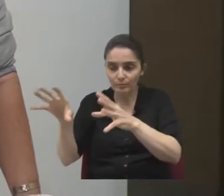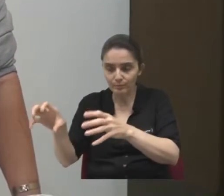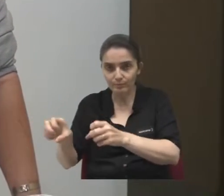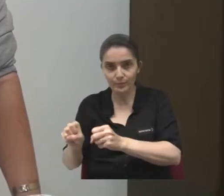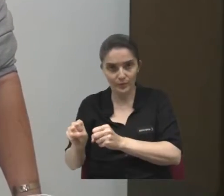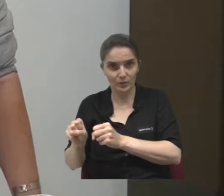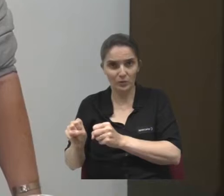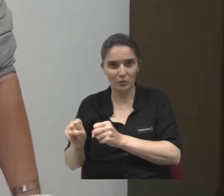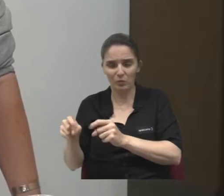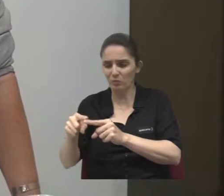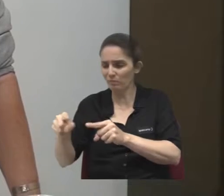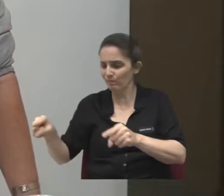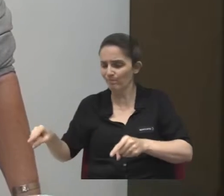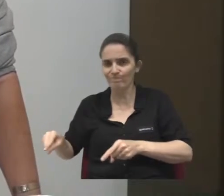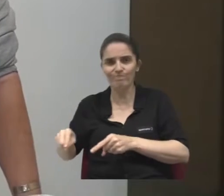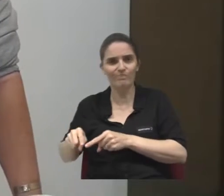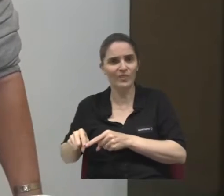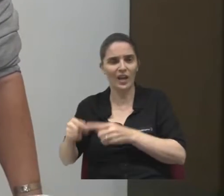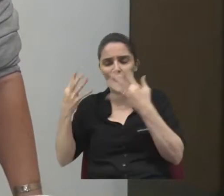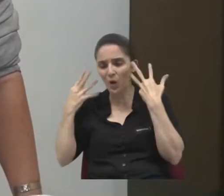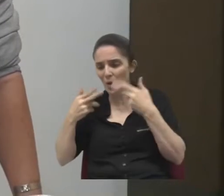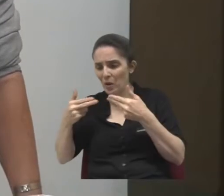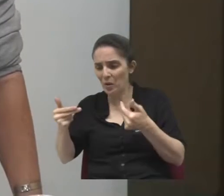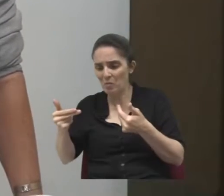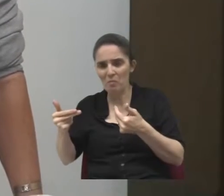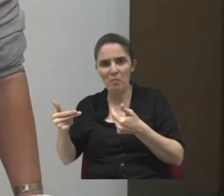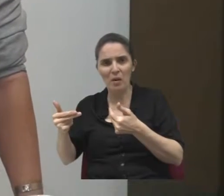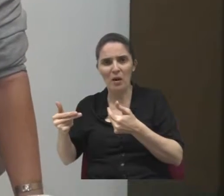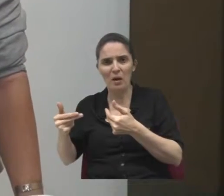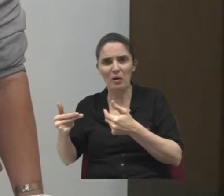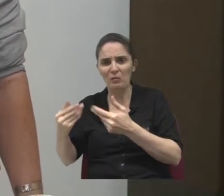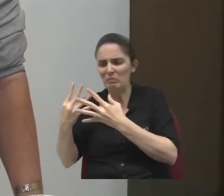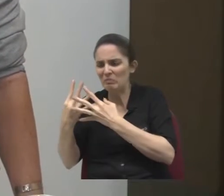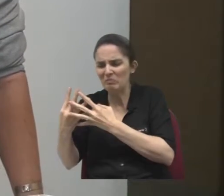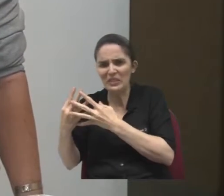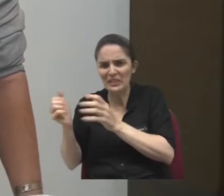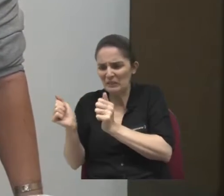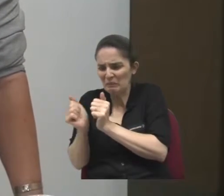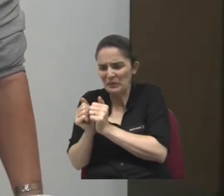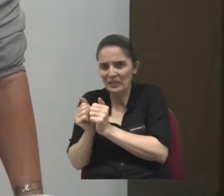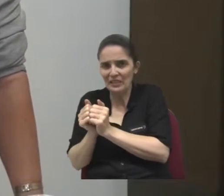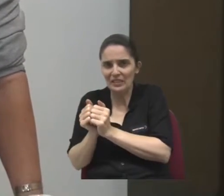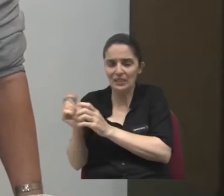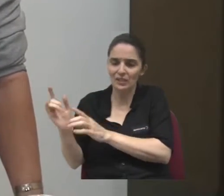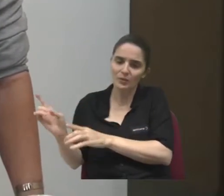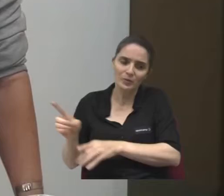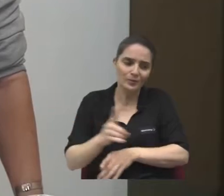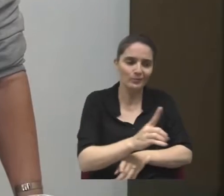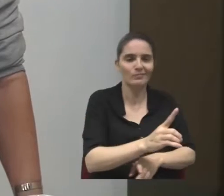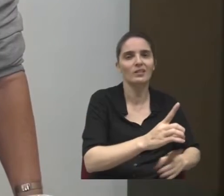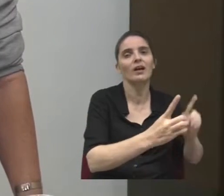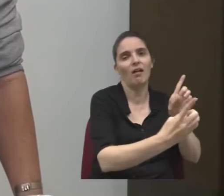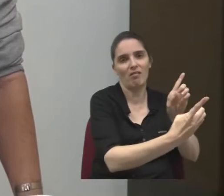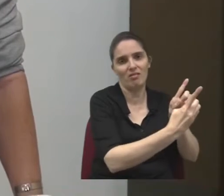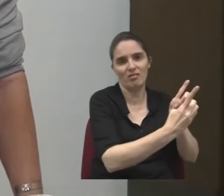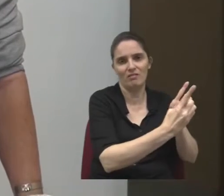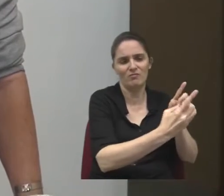cativeiro. Existe um trabalho muito grande ali no atendimento desses animais que o próprio